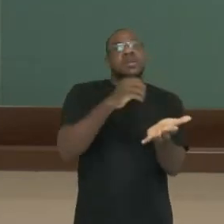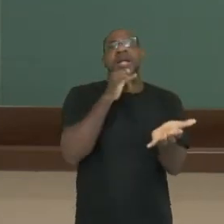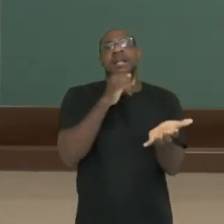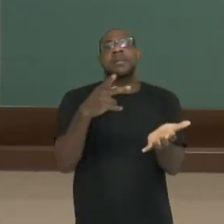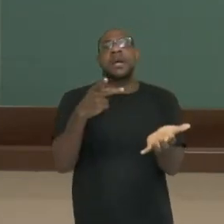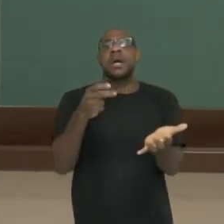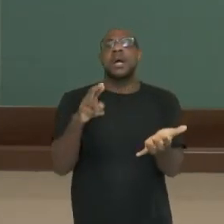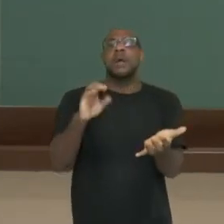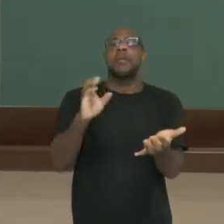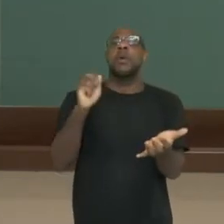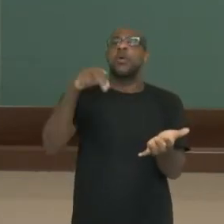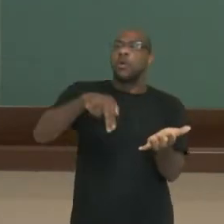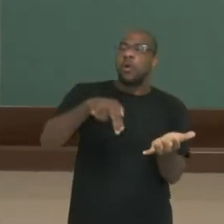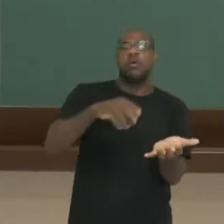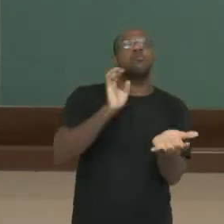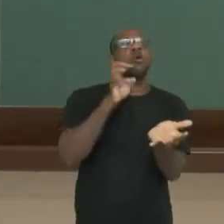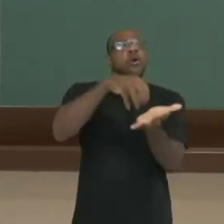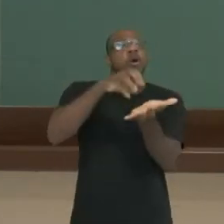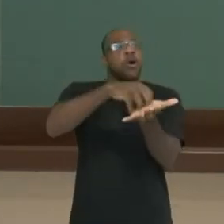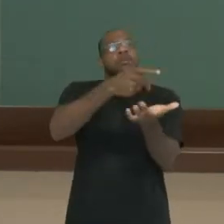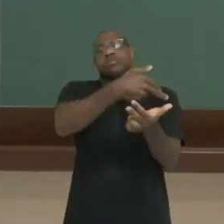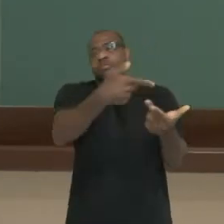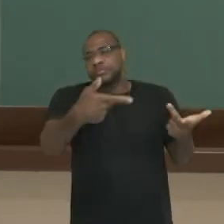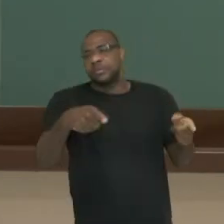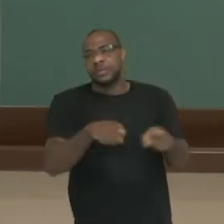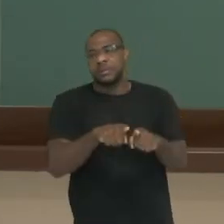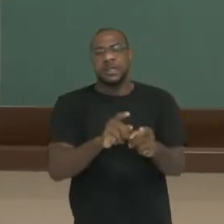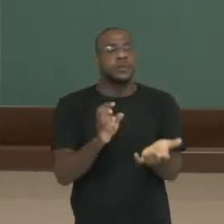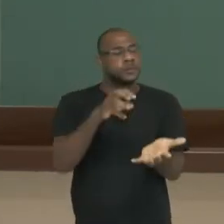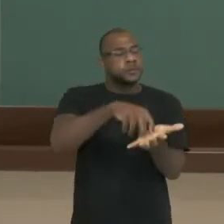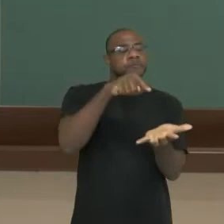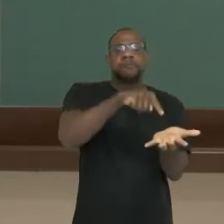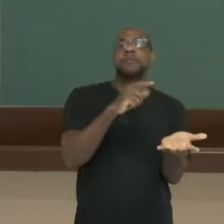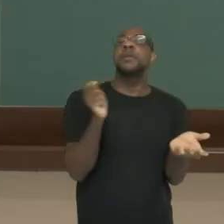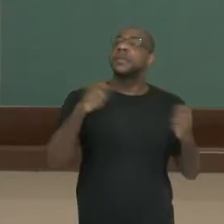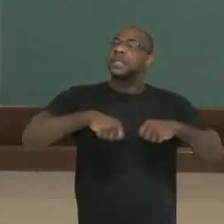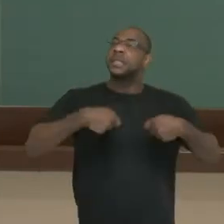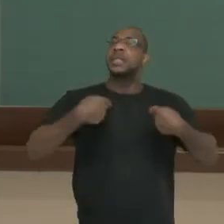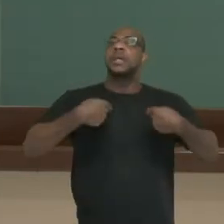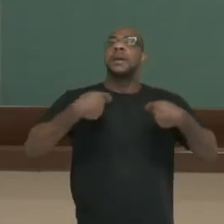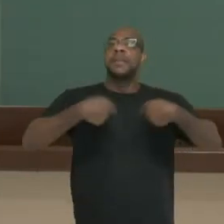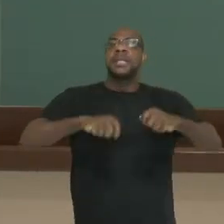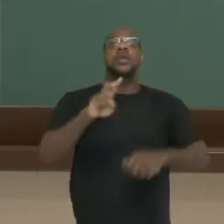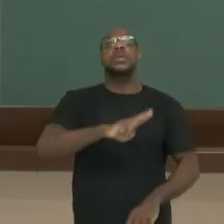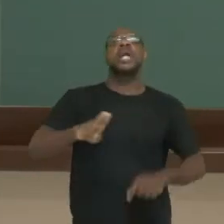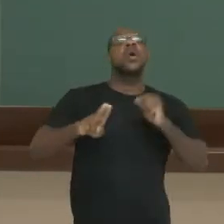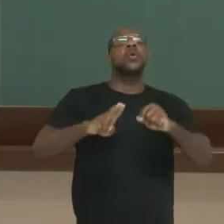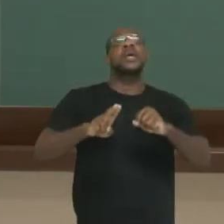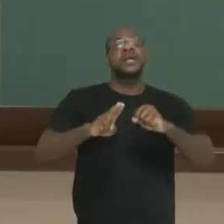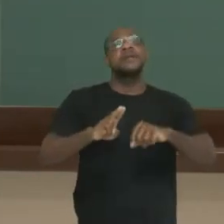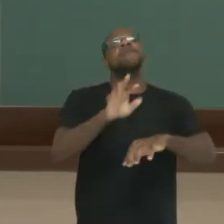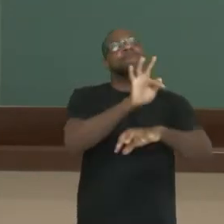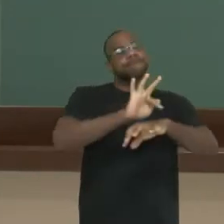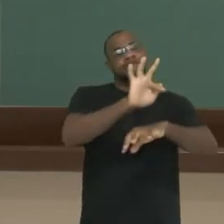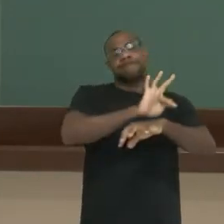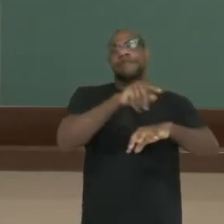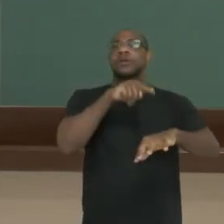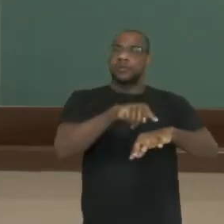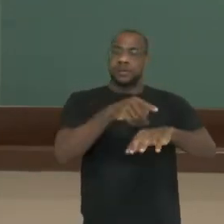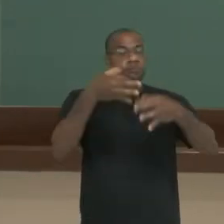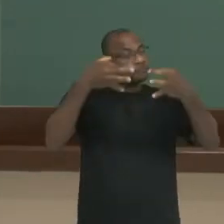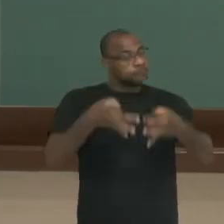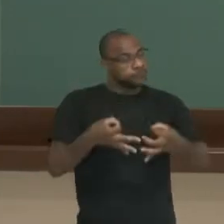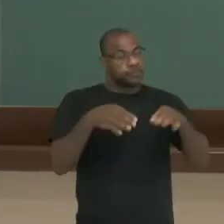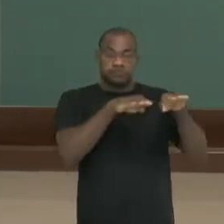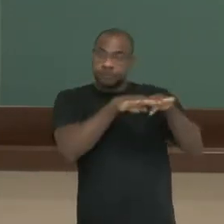de proteção ao consumidor, como por exemplo o PROCON, ele precisa utilizar uma linguagem mais formal, atendendo